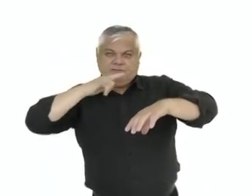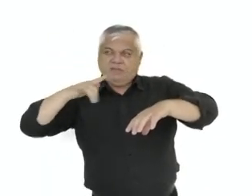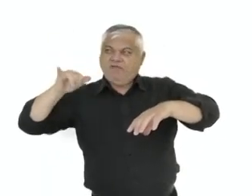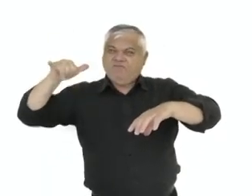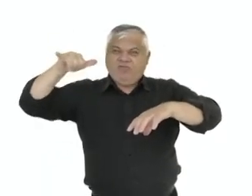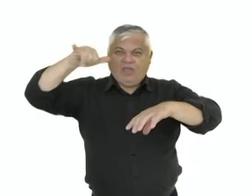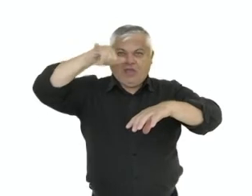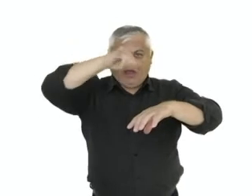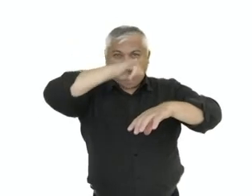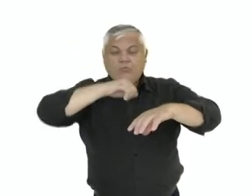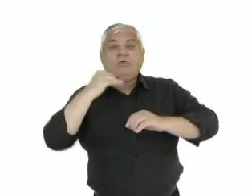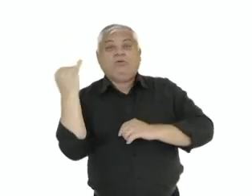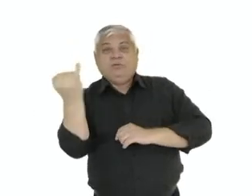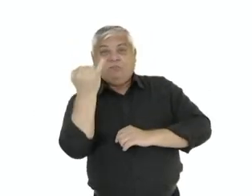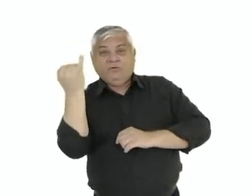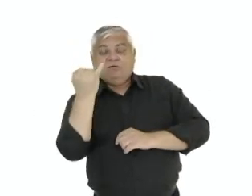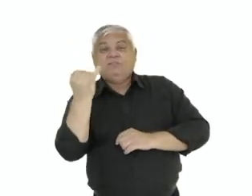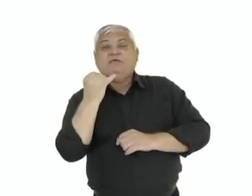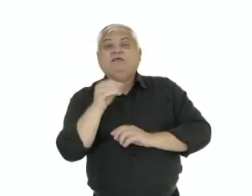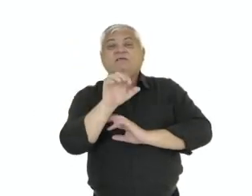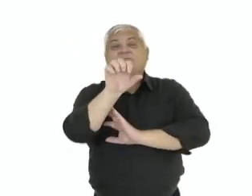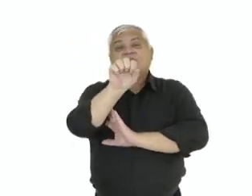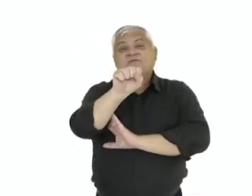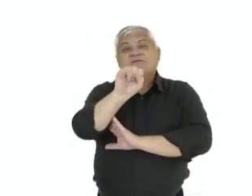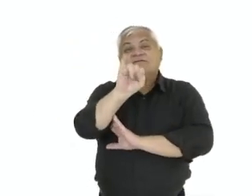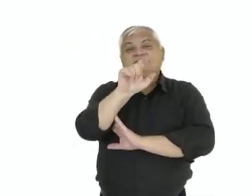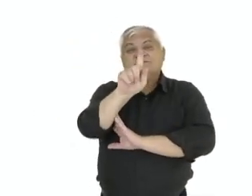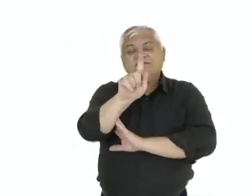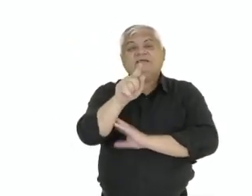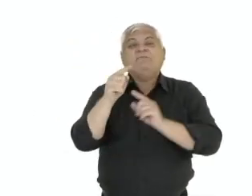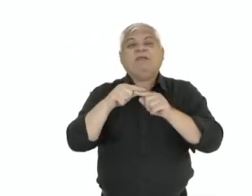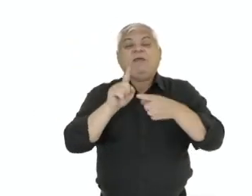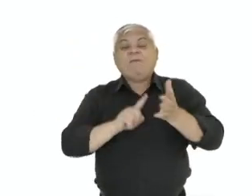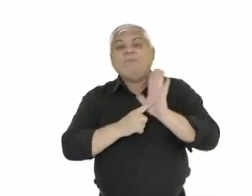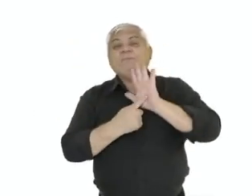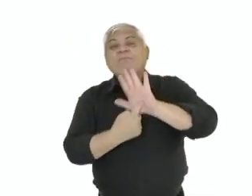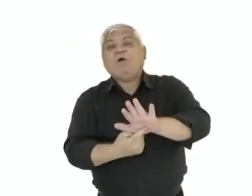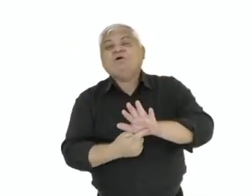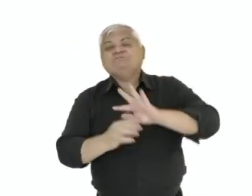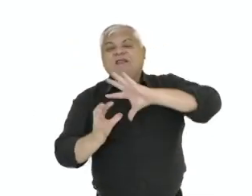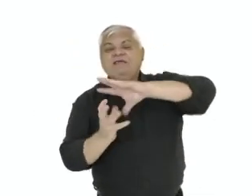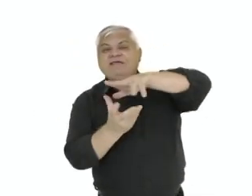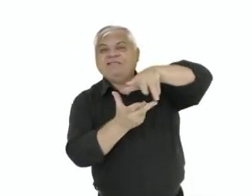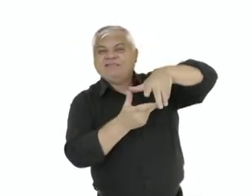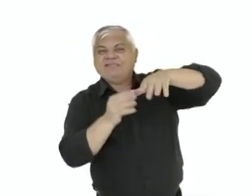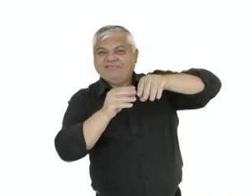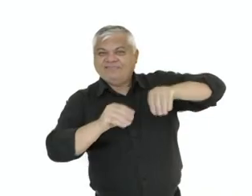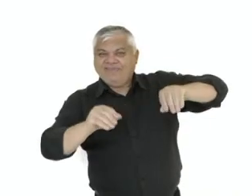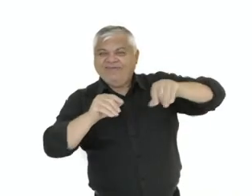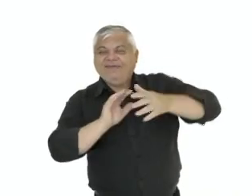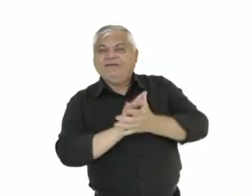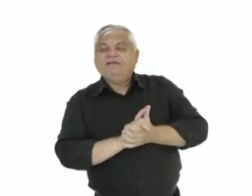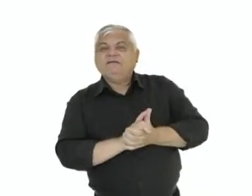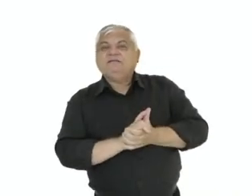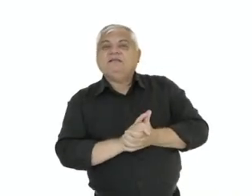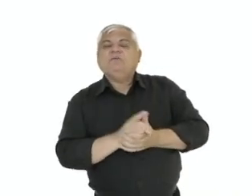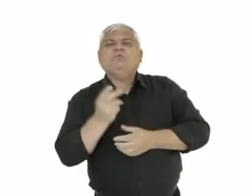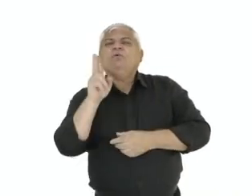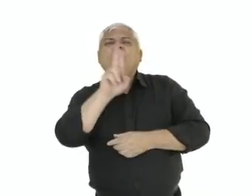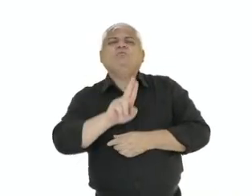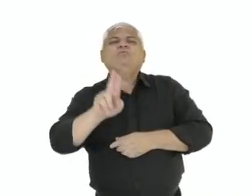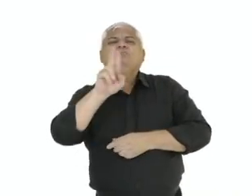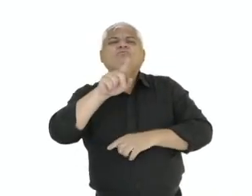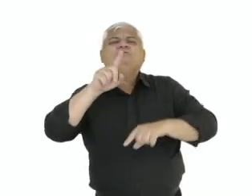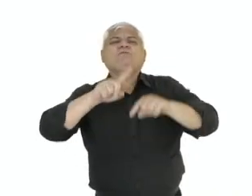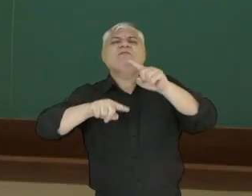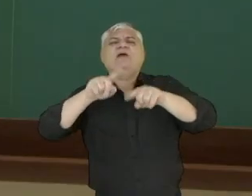o SIG e análise e compreensão das paisagens terrestres. Descreva exemplos da utilização dessas ferramentas para a análise